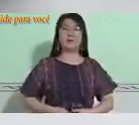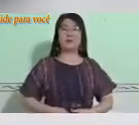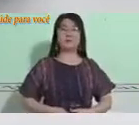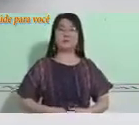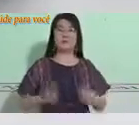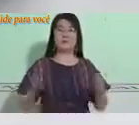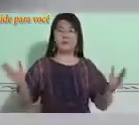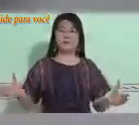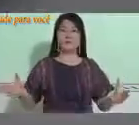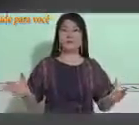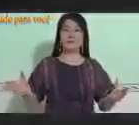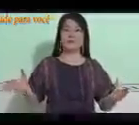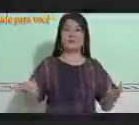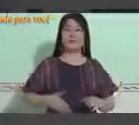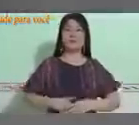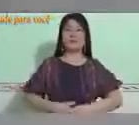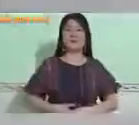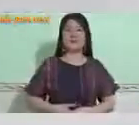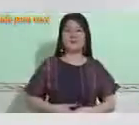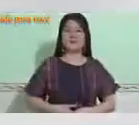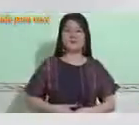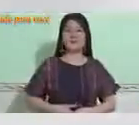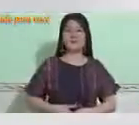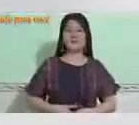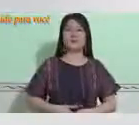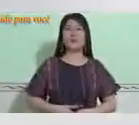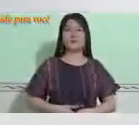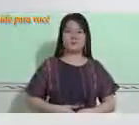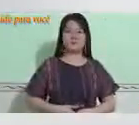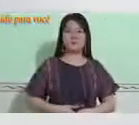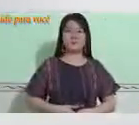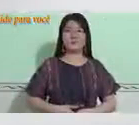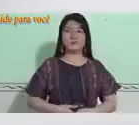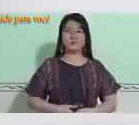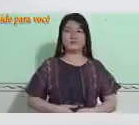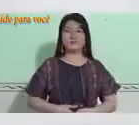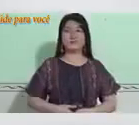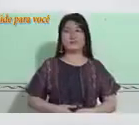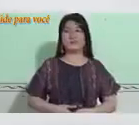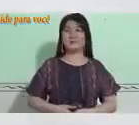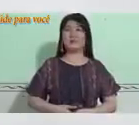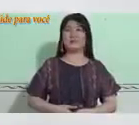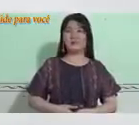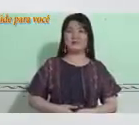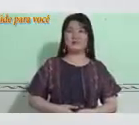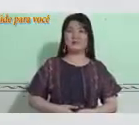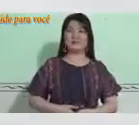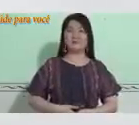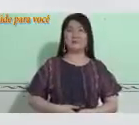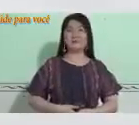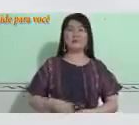BARBA embora os fabricantes da solução de minoxidil não recomendem a aplicação do produto em outras regiões além do